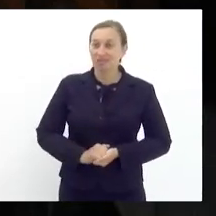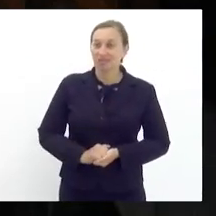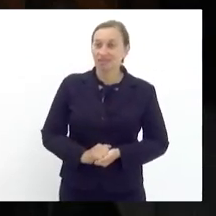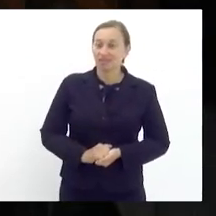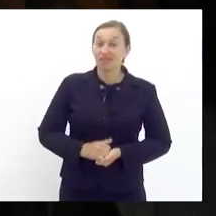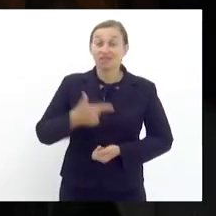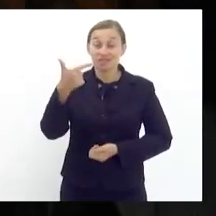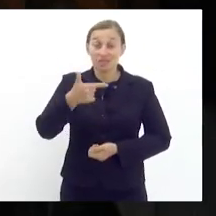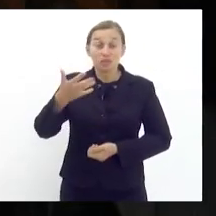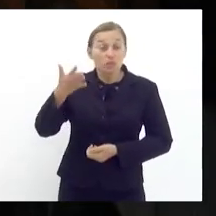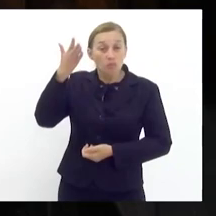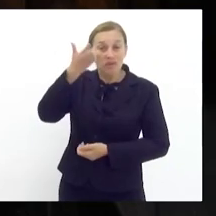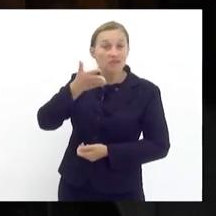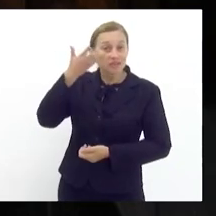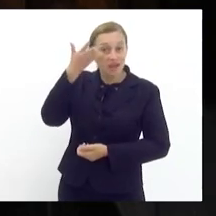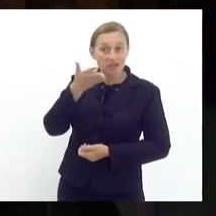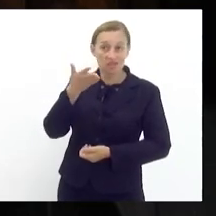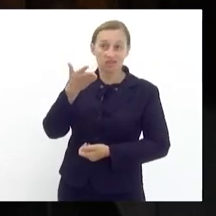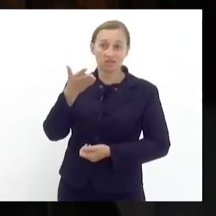mensagem